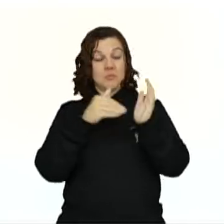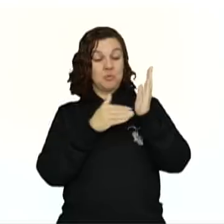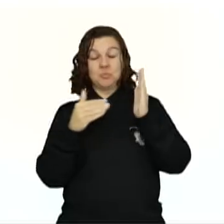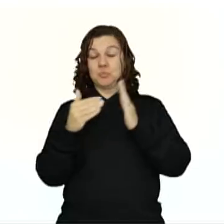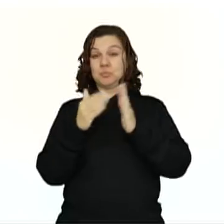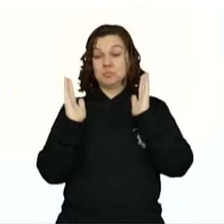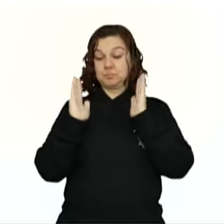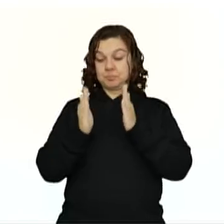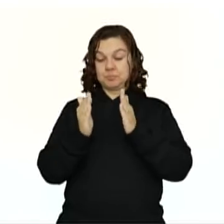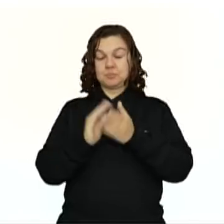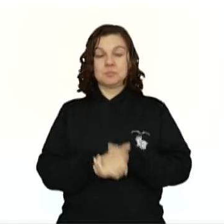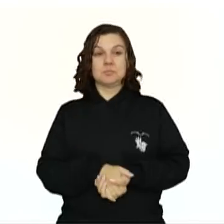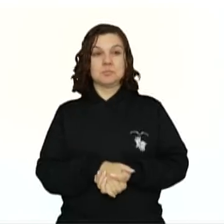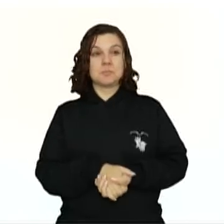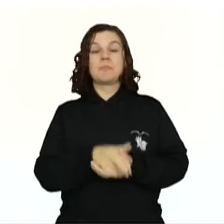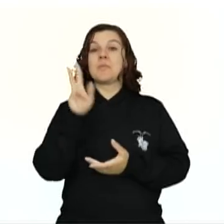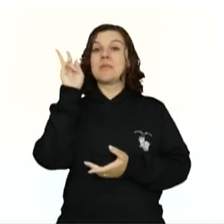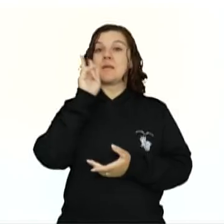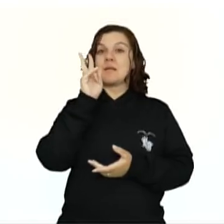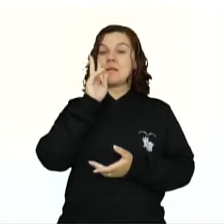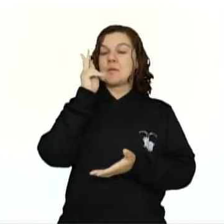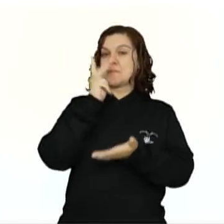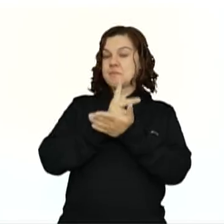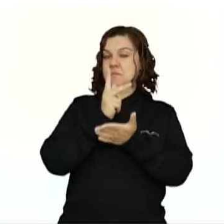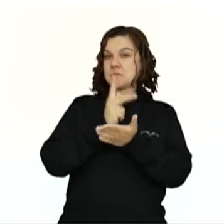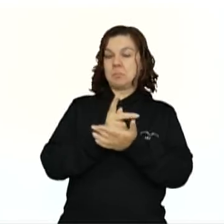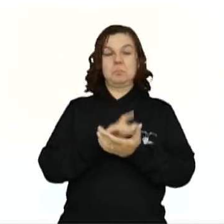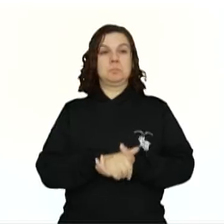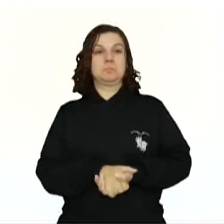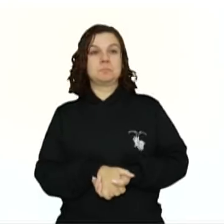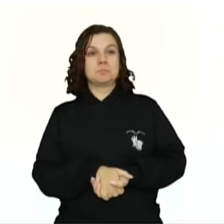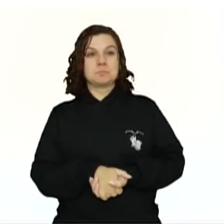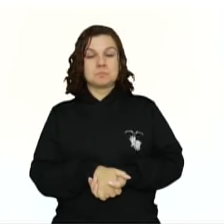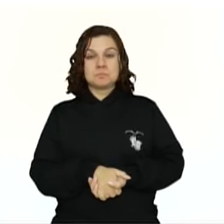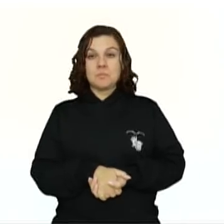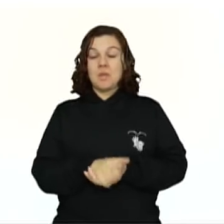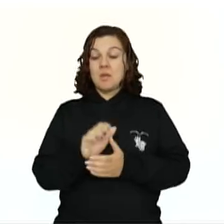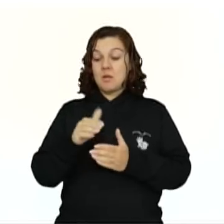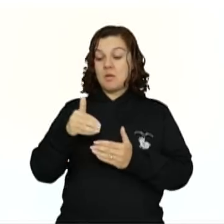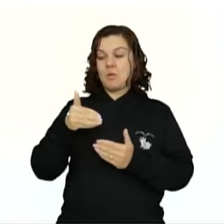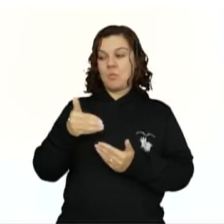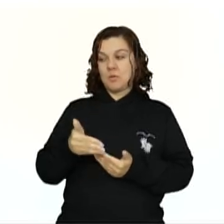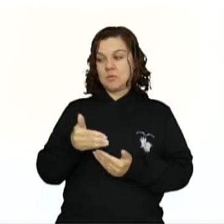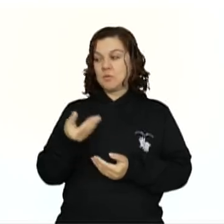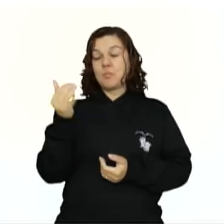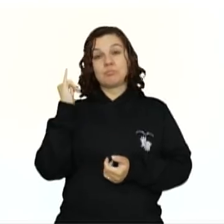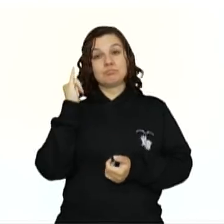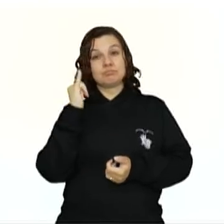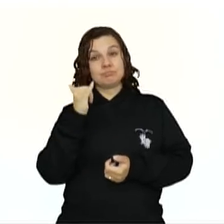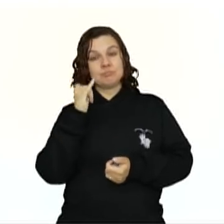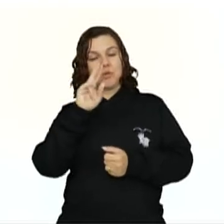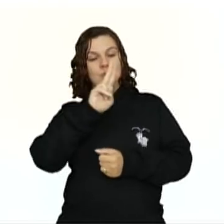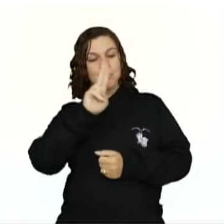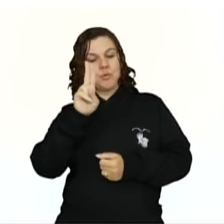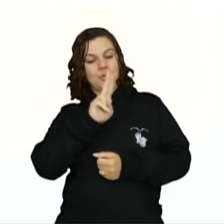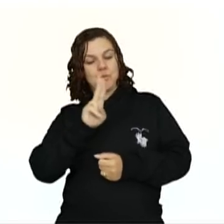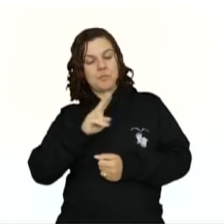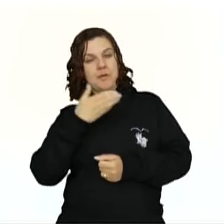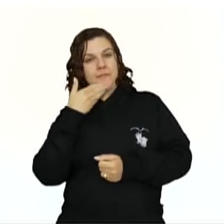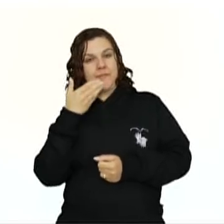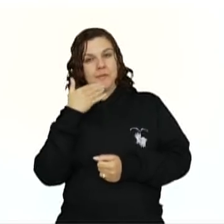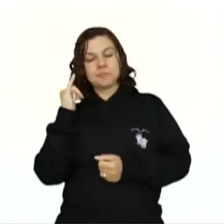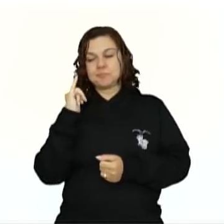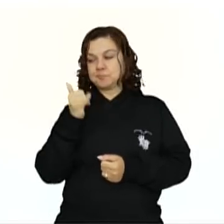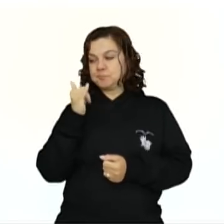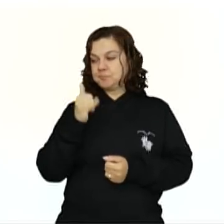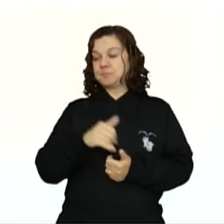indefinido. Então, lembre-se, turma, que quando eu cito vários nomes, faço